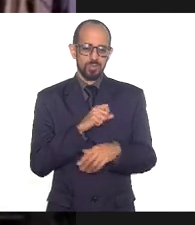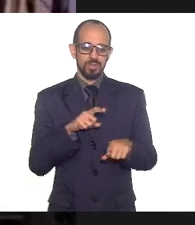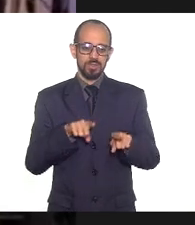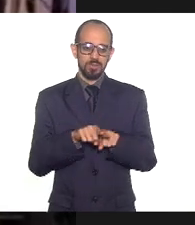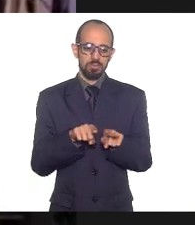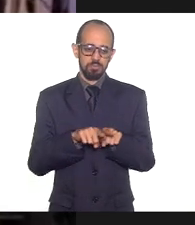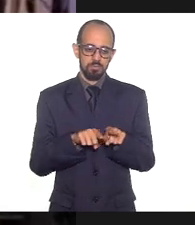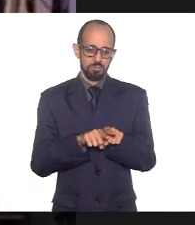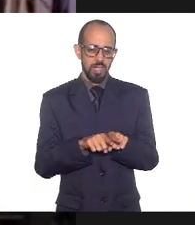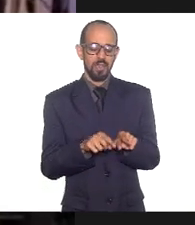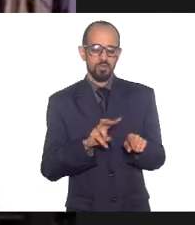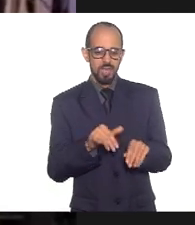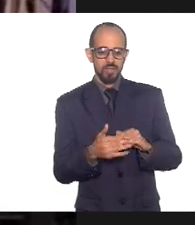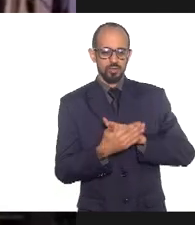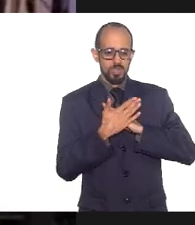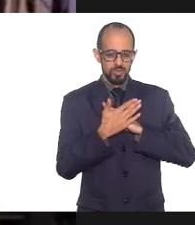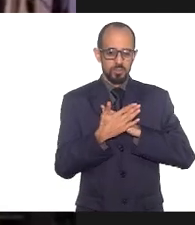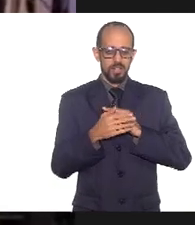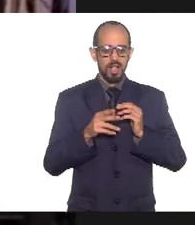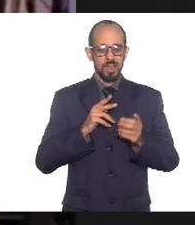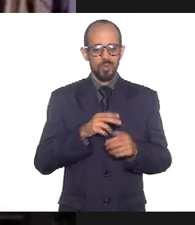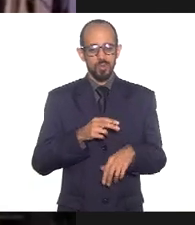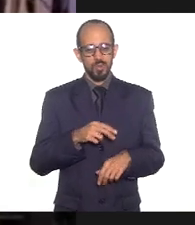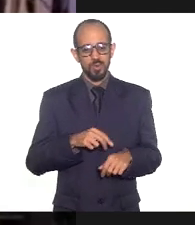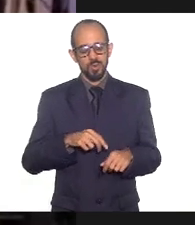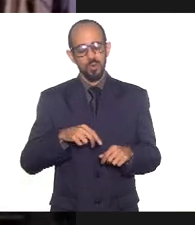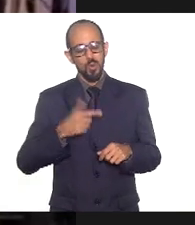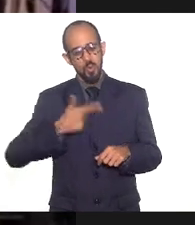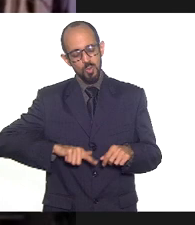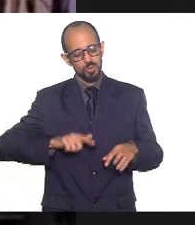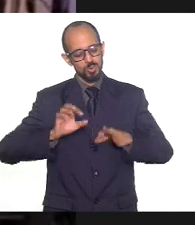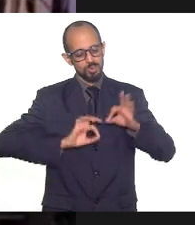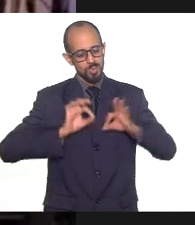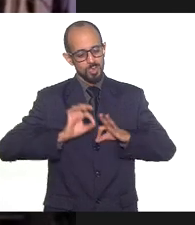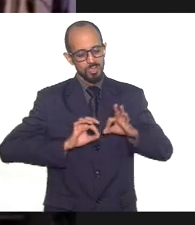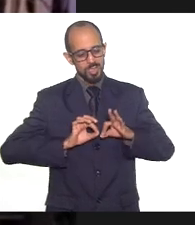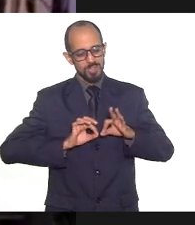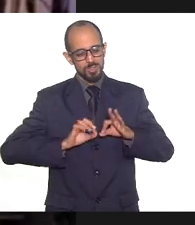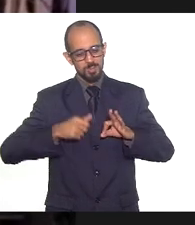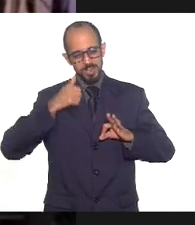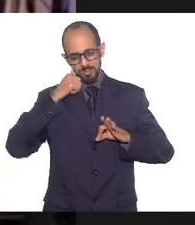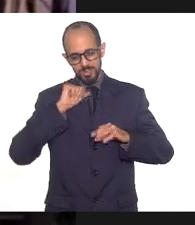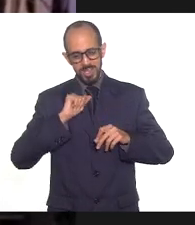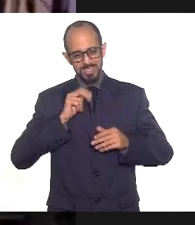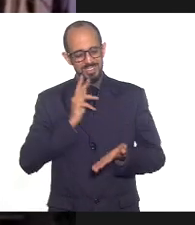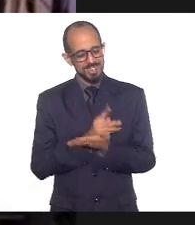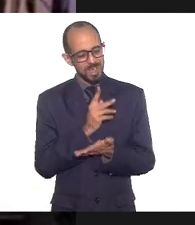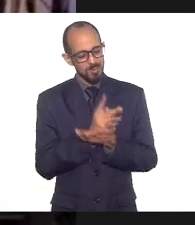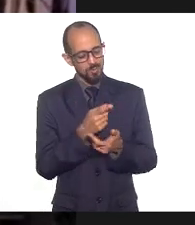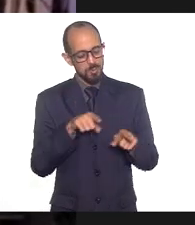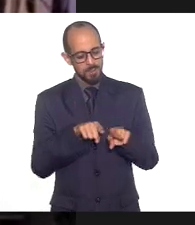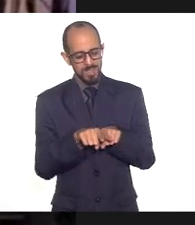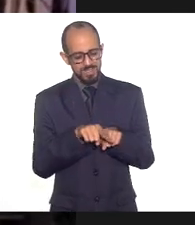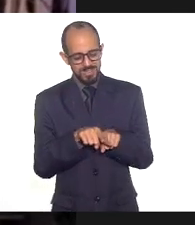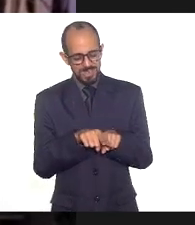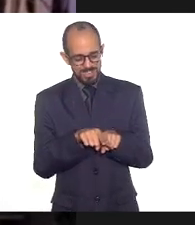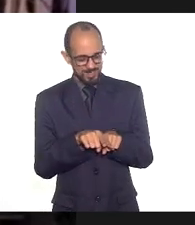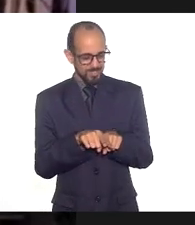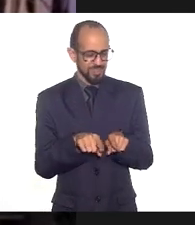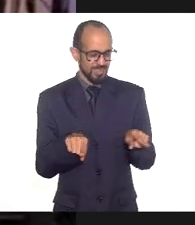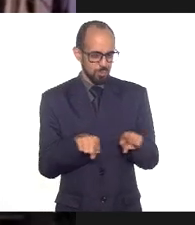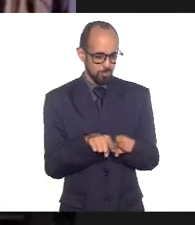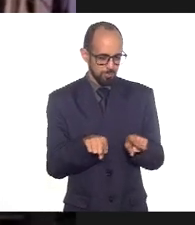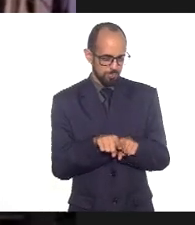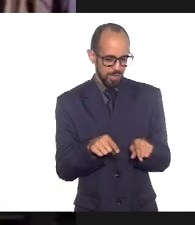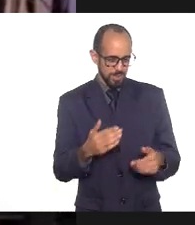vai estar nos ajudando aí com dois projetos para as Mulheres sempre foi parceiro gosta das nossas faltas Muito obrigado